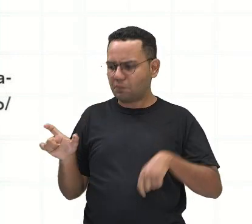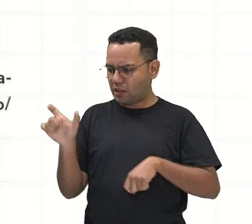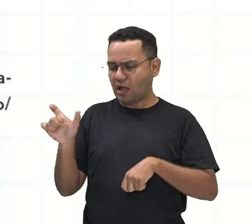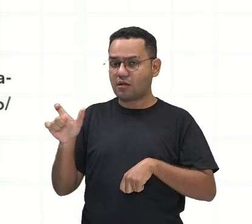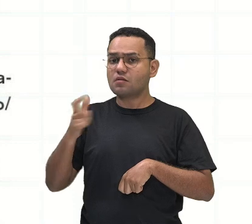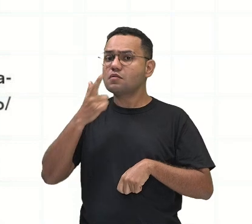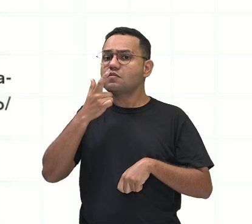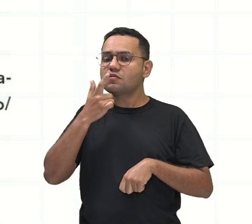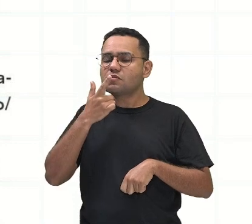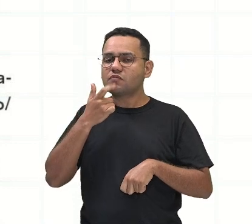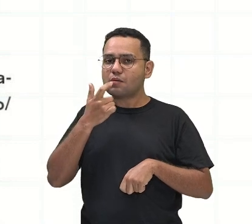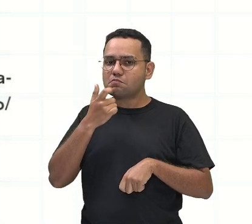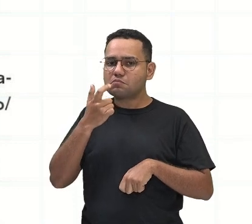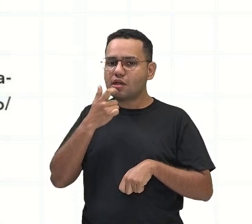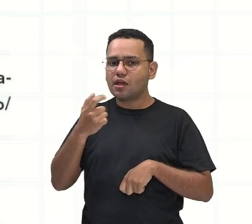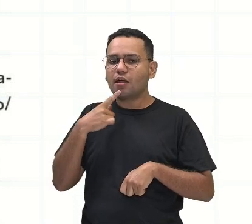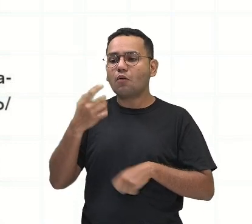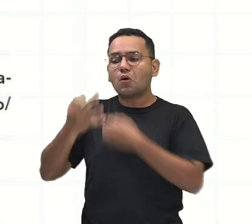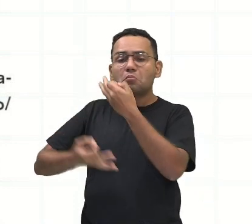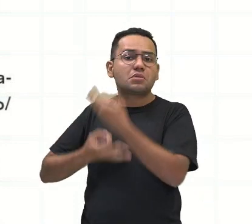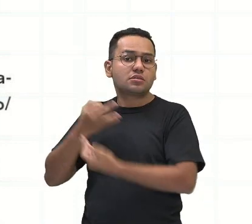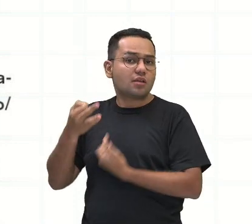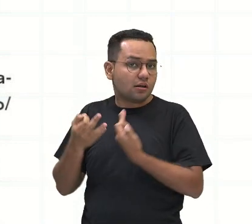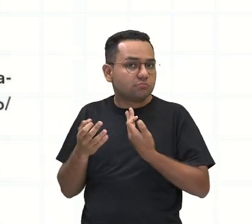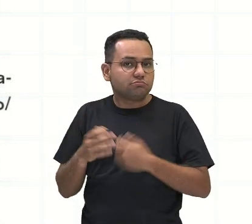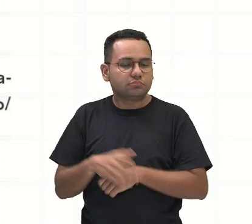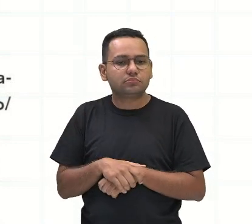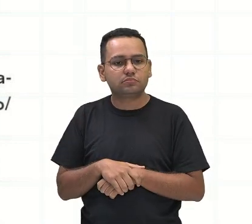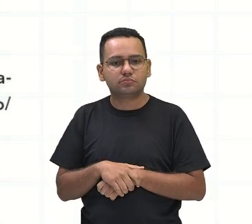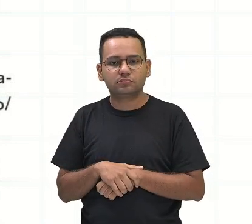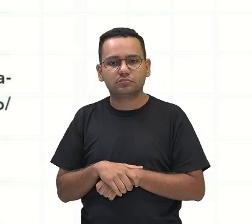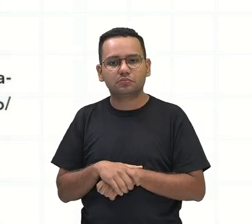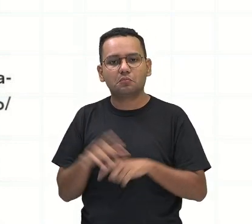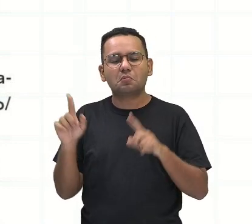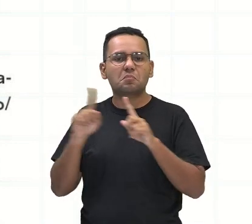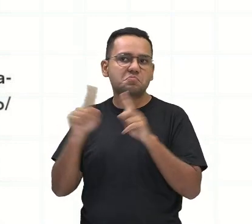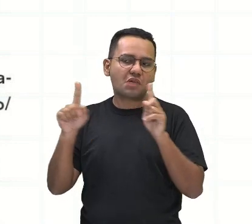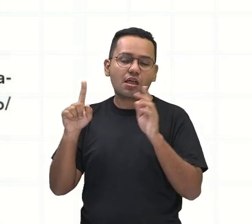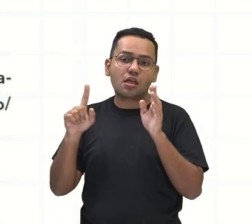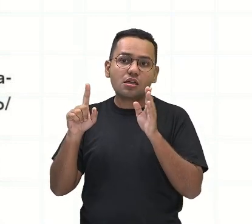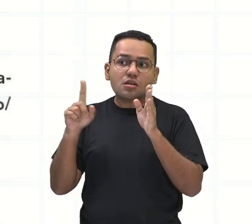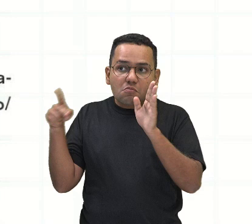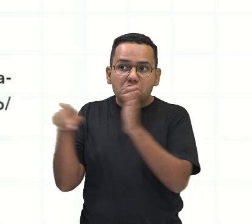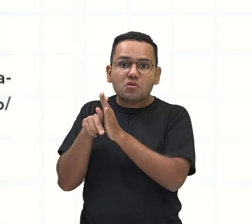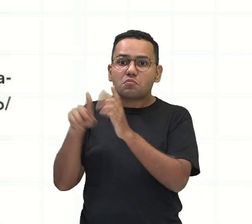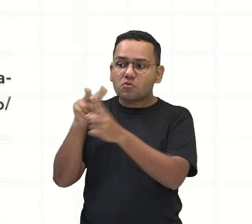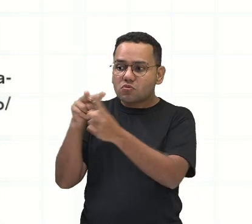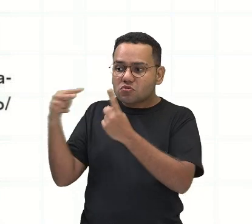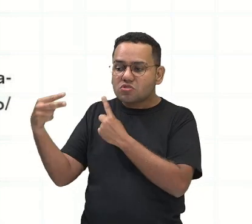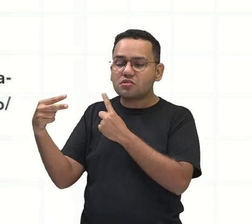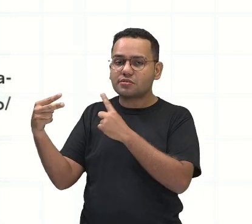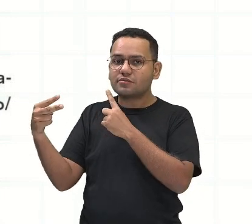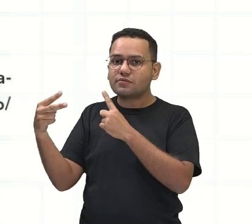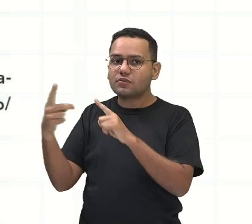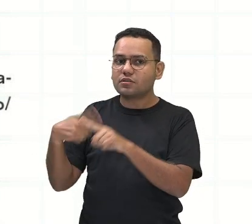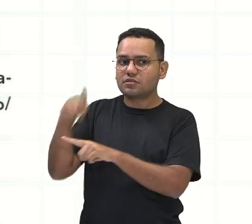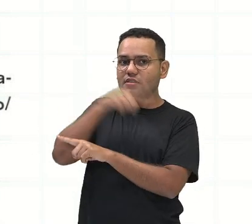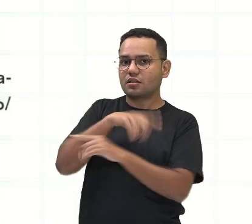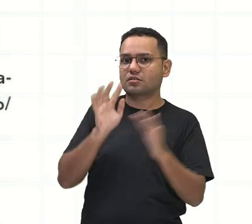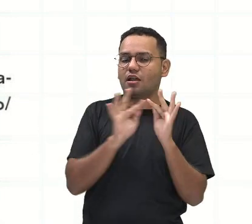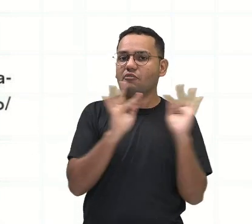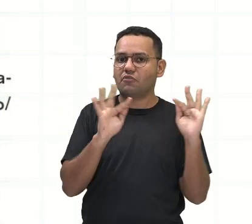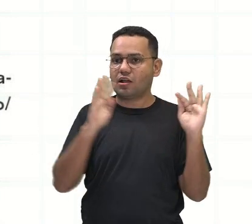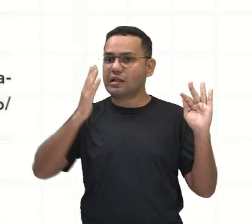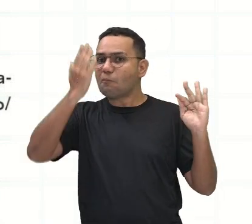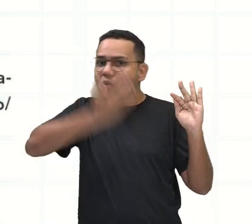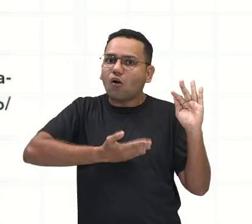uma opinião. Por quê, professor? Porque é o ponto de vista a respeito do fato. Qual é o fato?